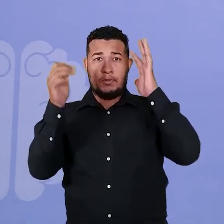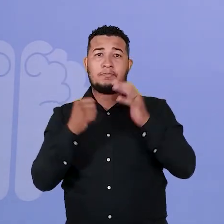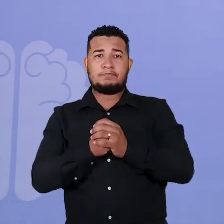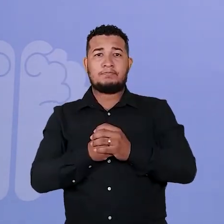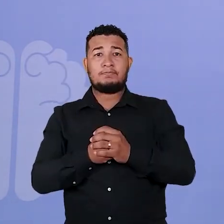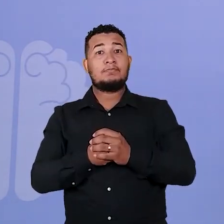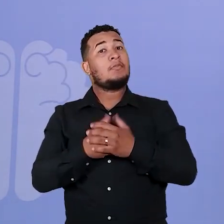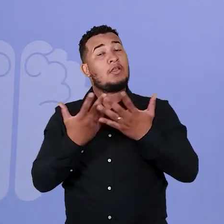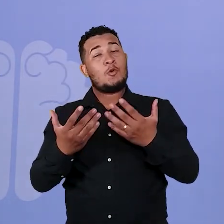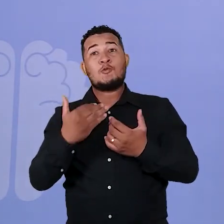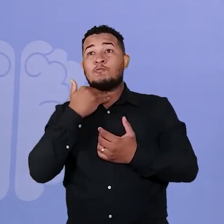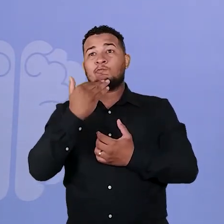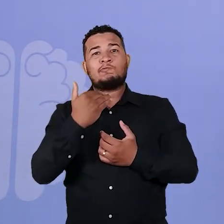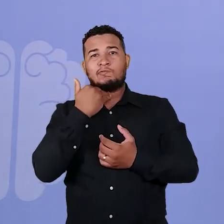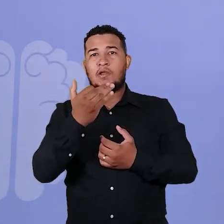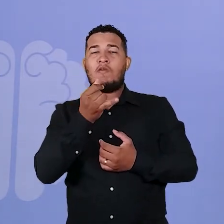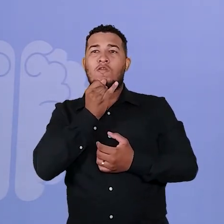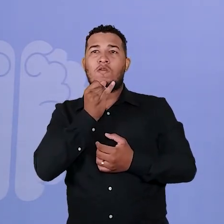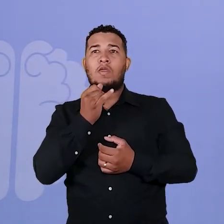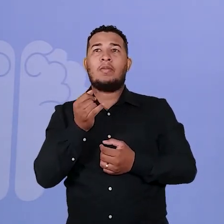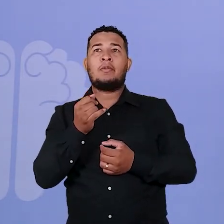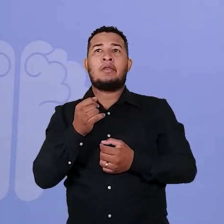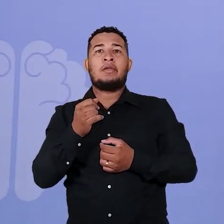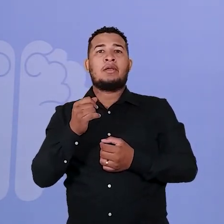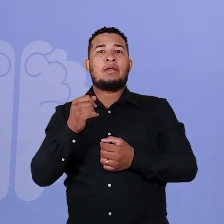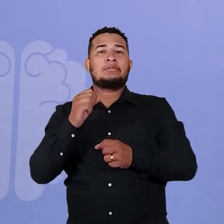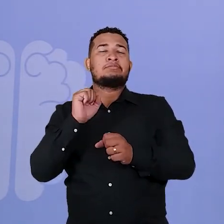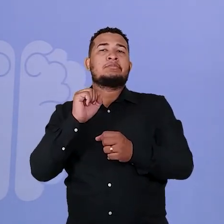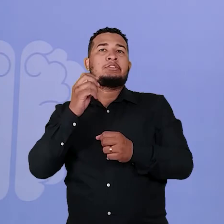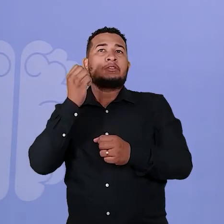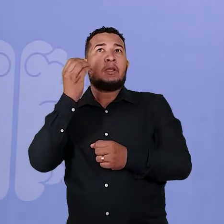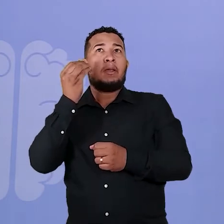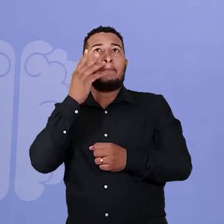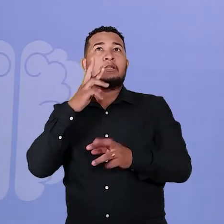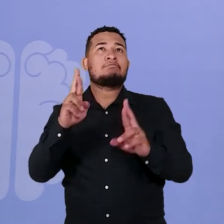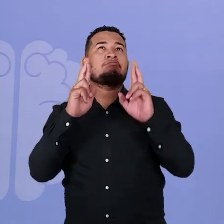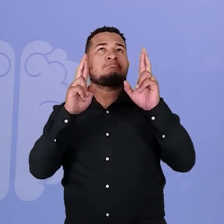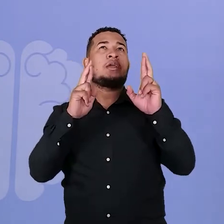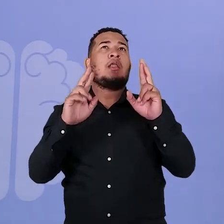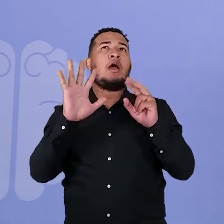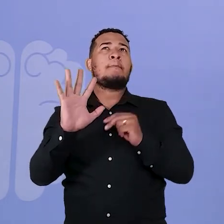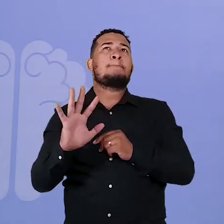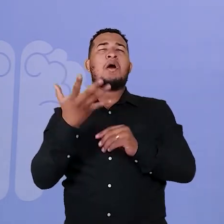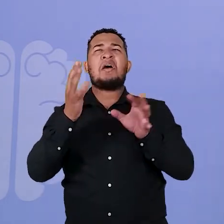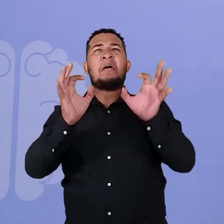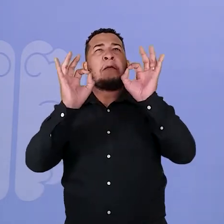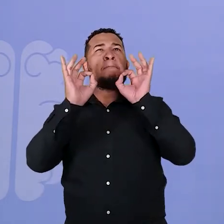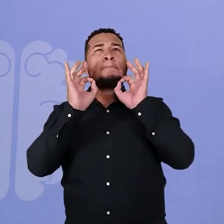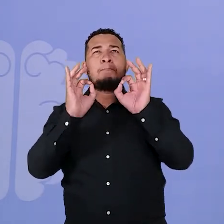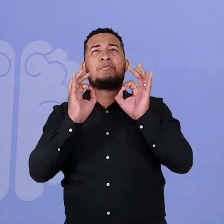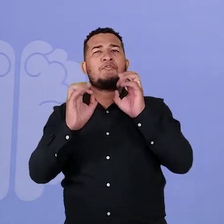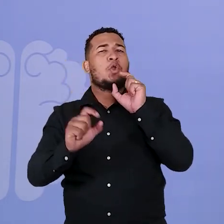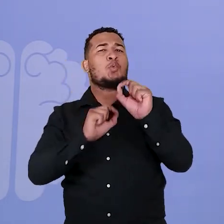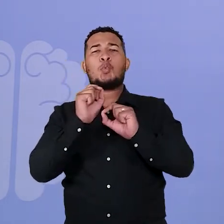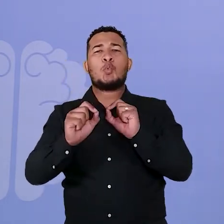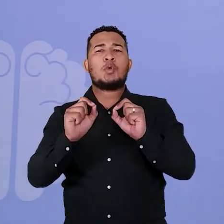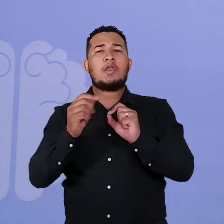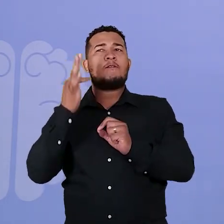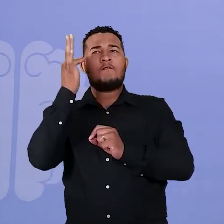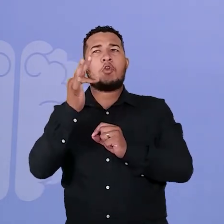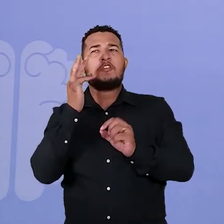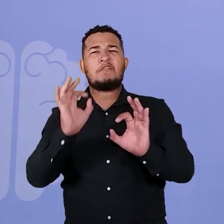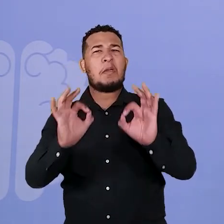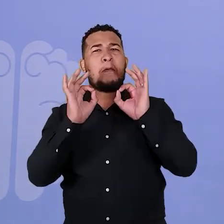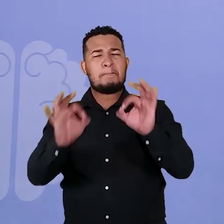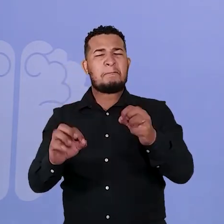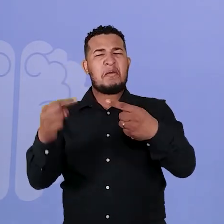problematizar. Não tem como a gente esperar que apareça uma fórmula perfeita do que